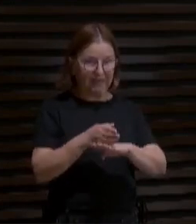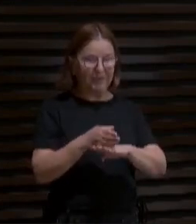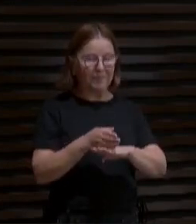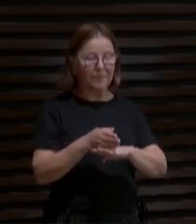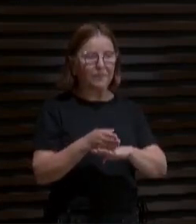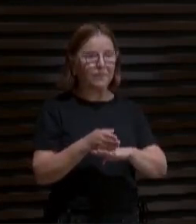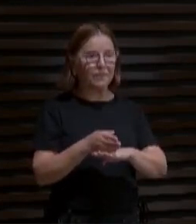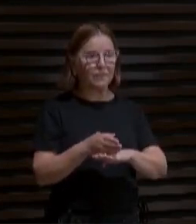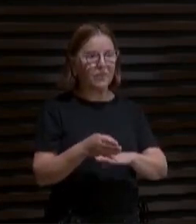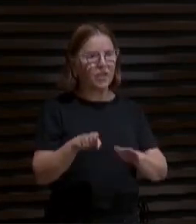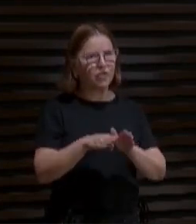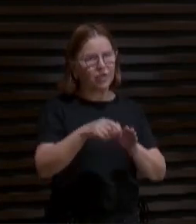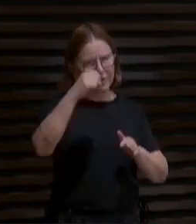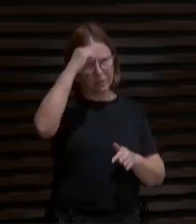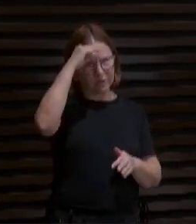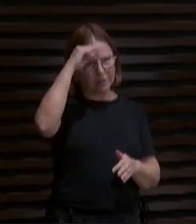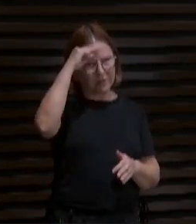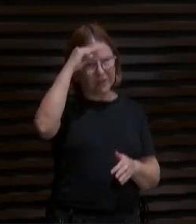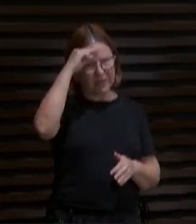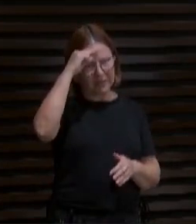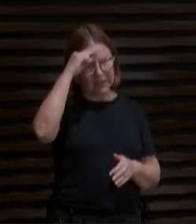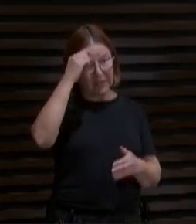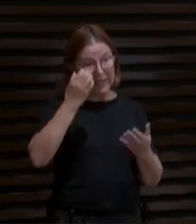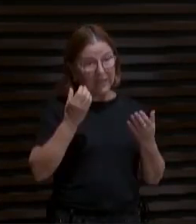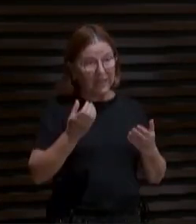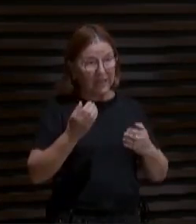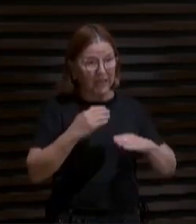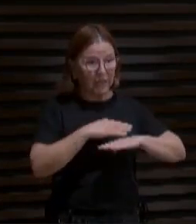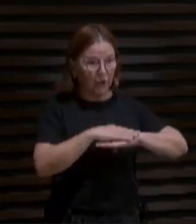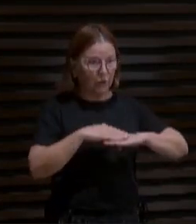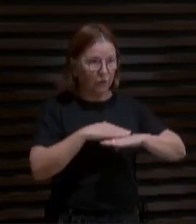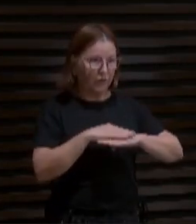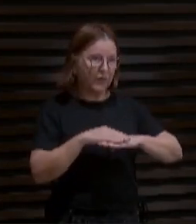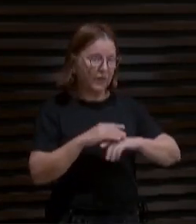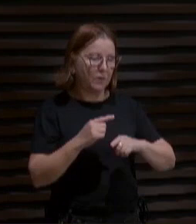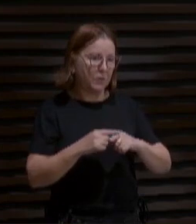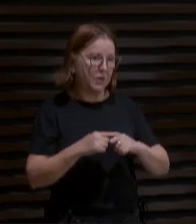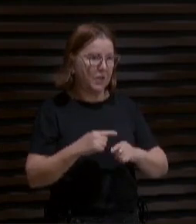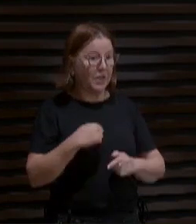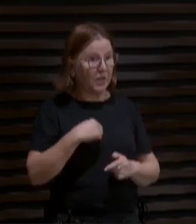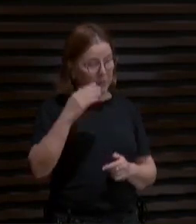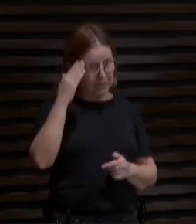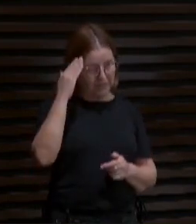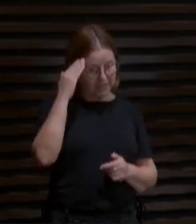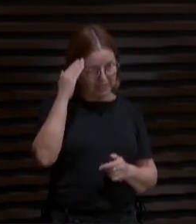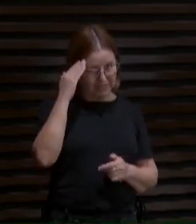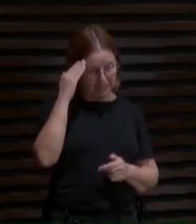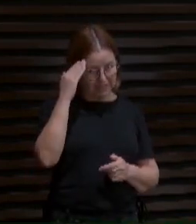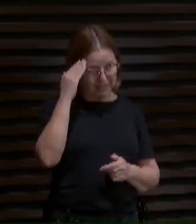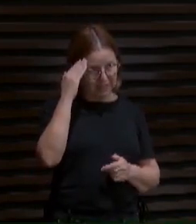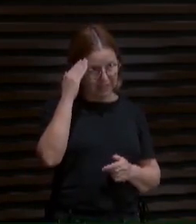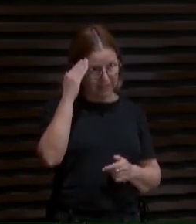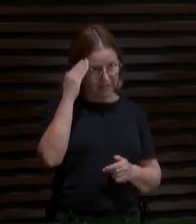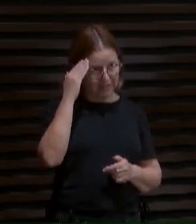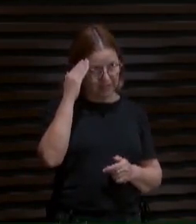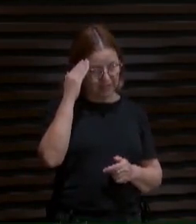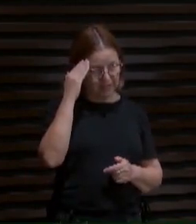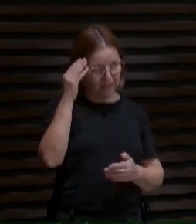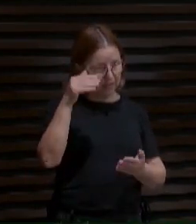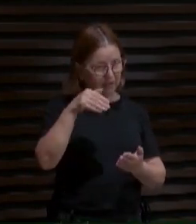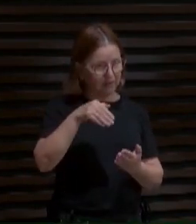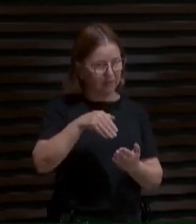e cheguei lá tentando conversar, porque eu sei, a gente sabe pelos estudos, de que o